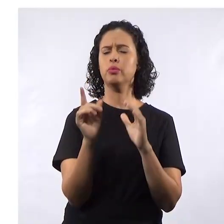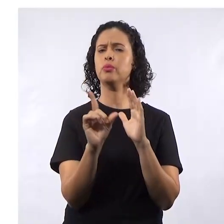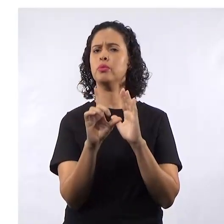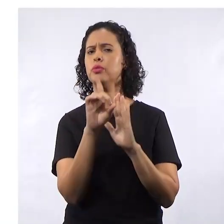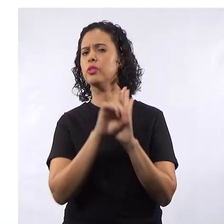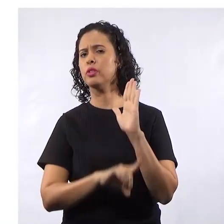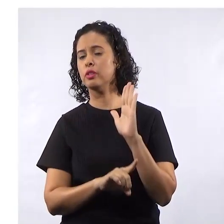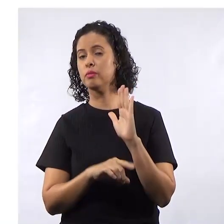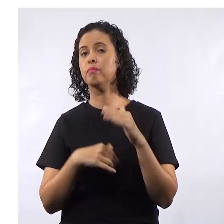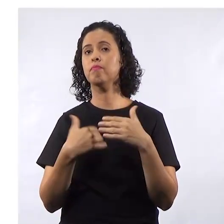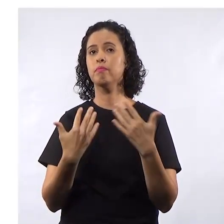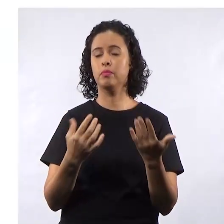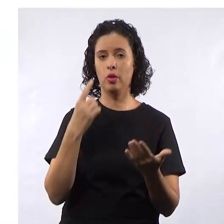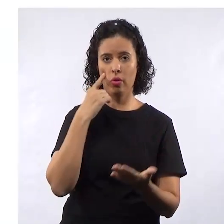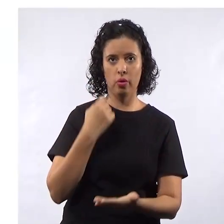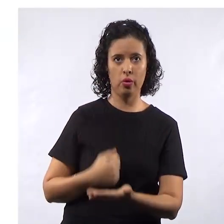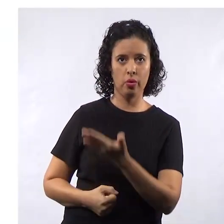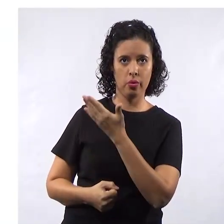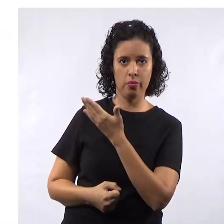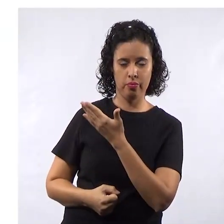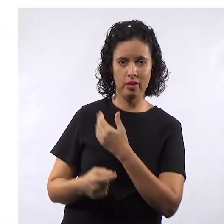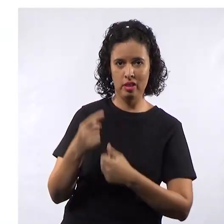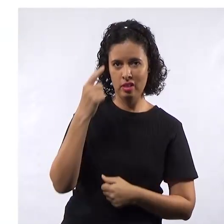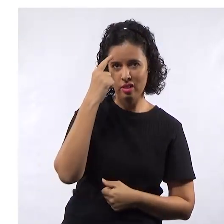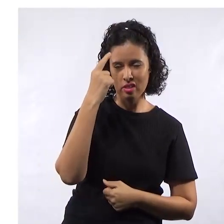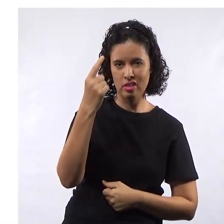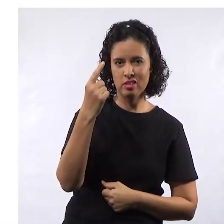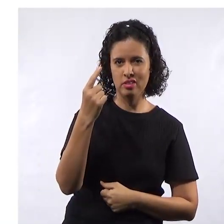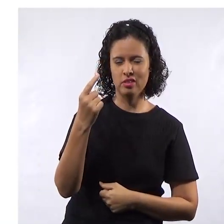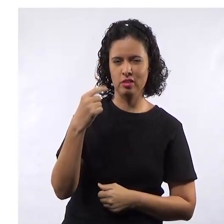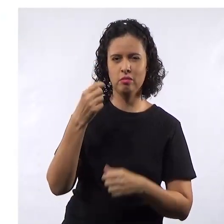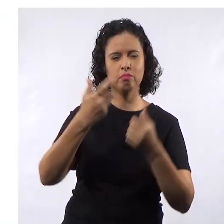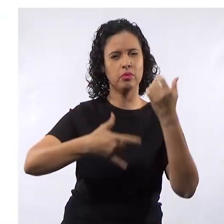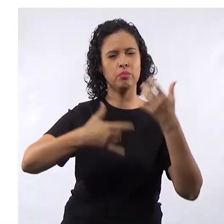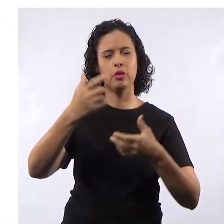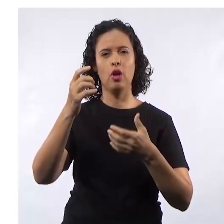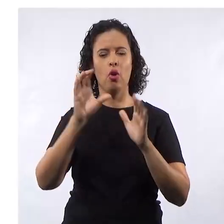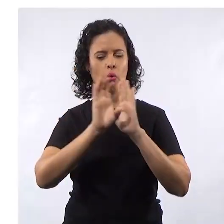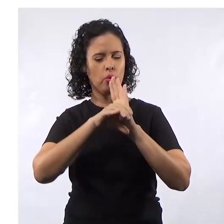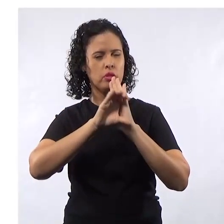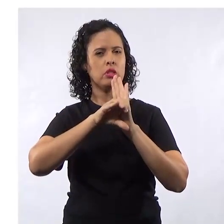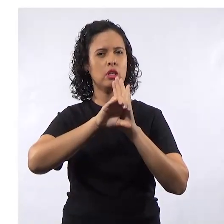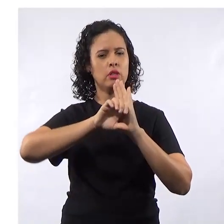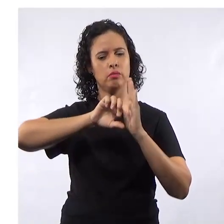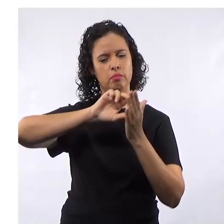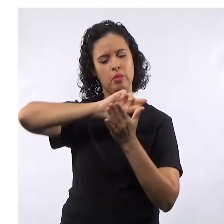aqui, eu estou naquele batidão com vocês, trazendo vários conceitos, porque